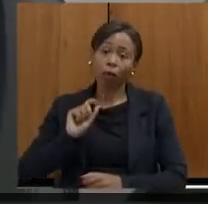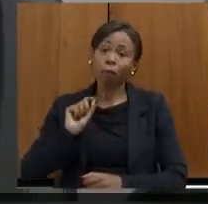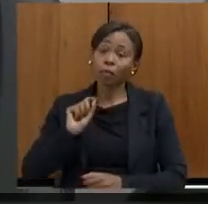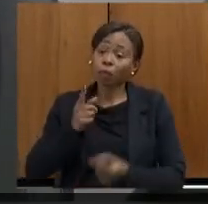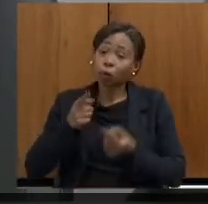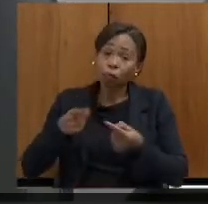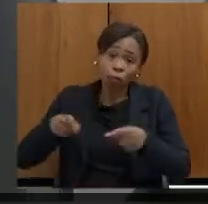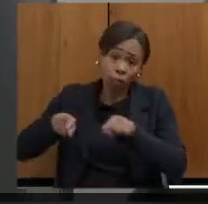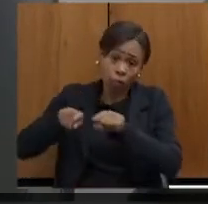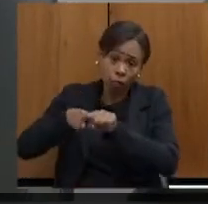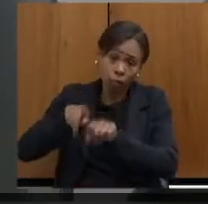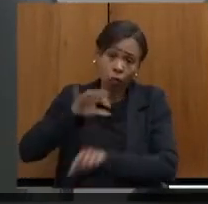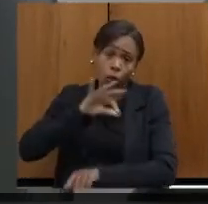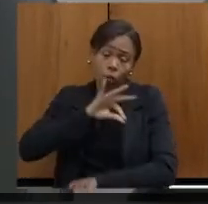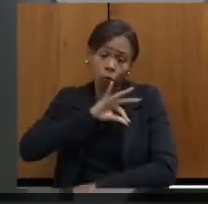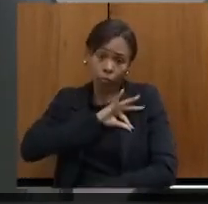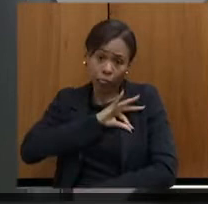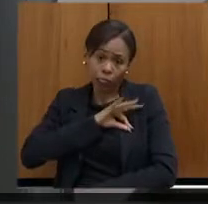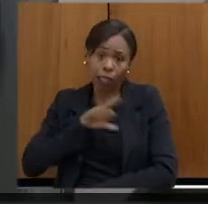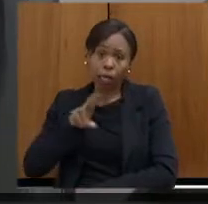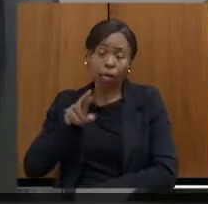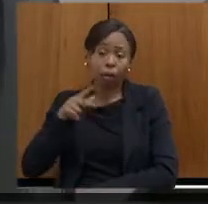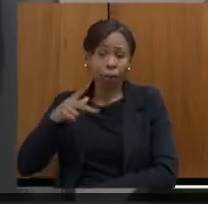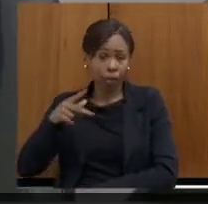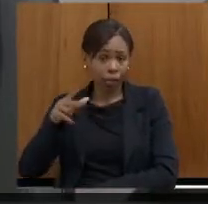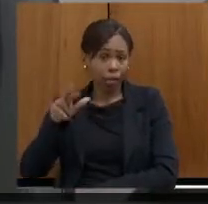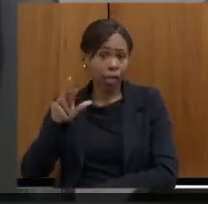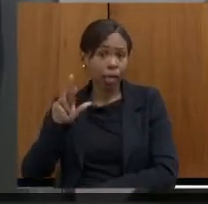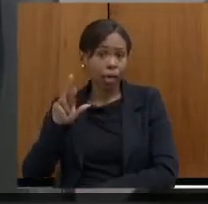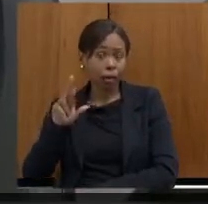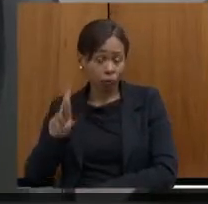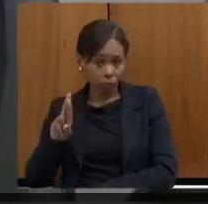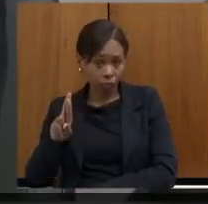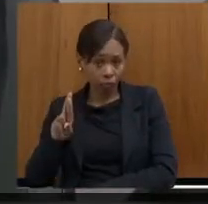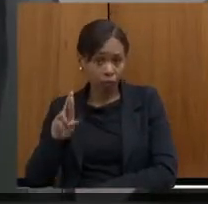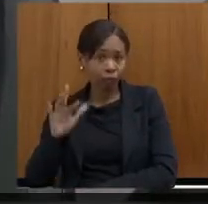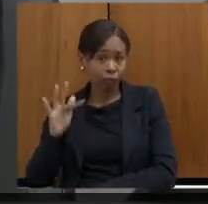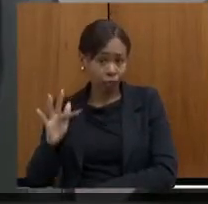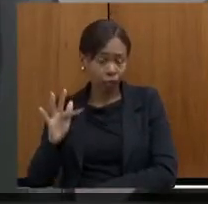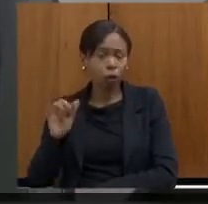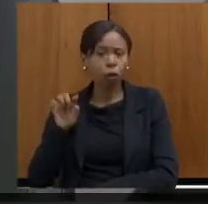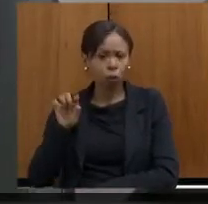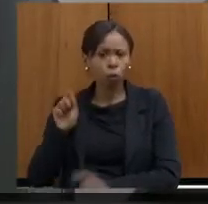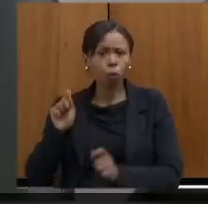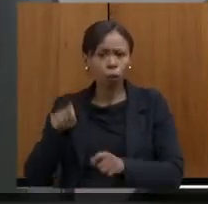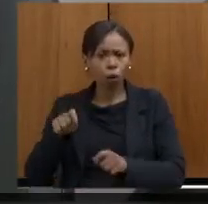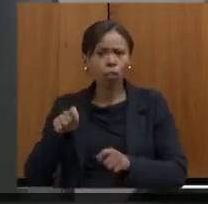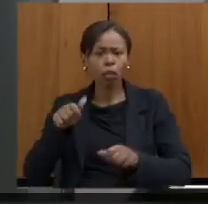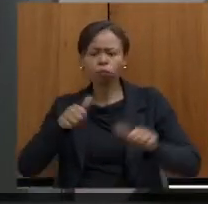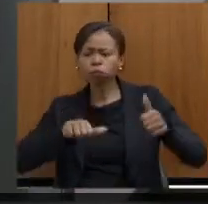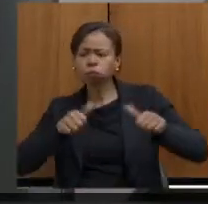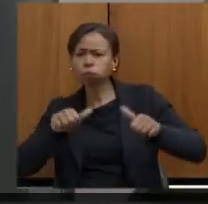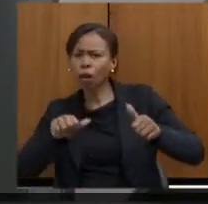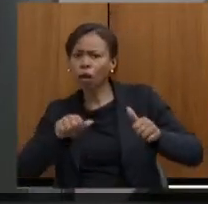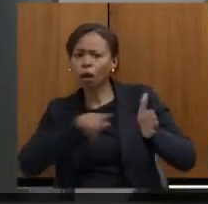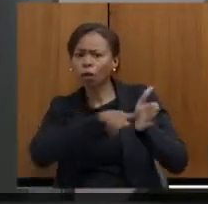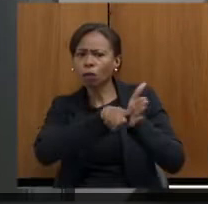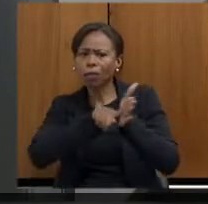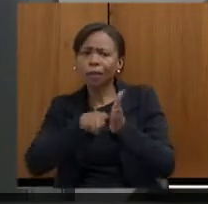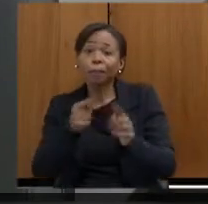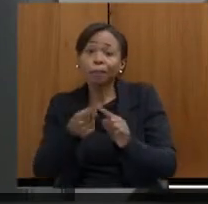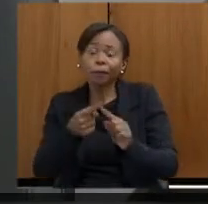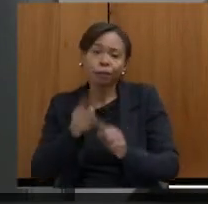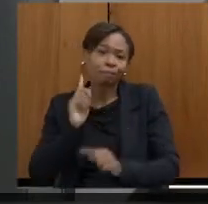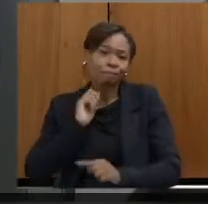exemplo, nós possamos utilizar esses dados para mapear, né, a situação real do Estado, que a gente sabe que Minas Gerais também é um Estado muito